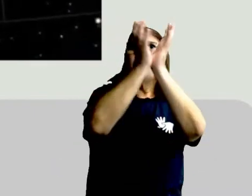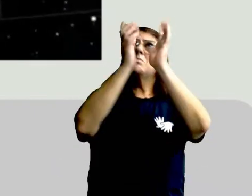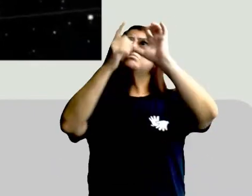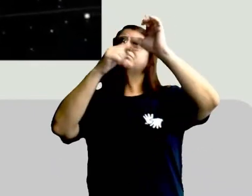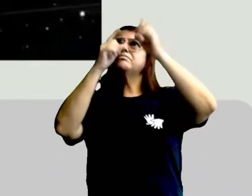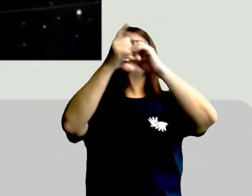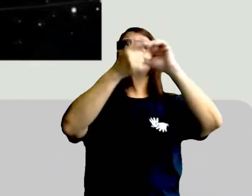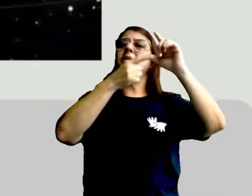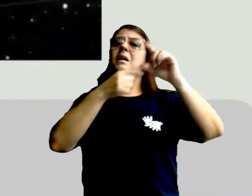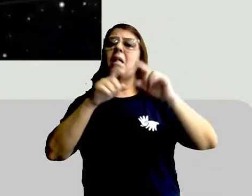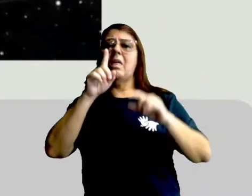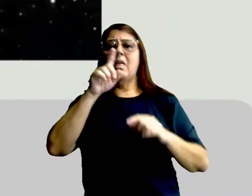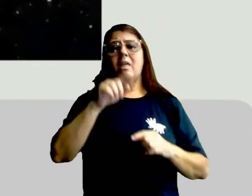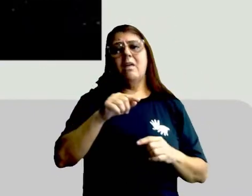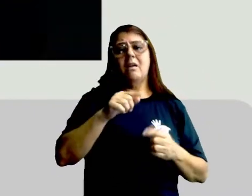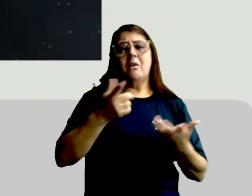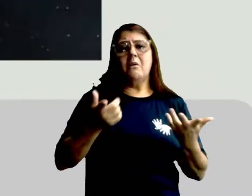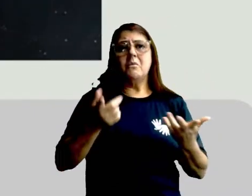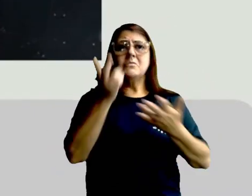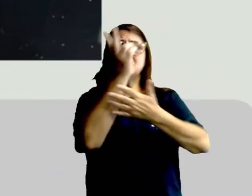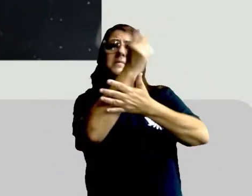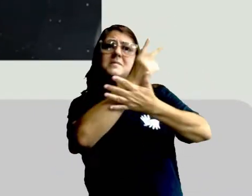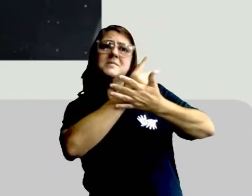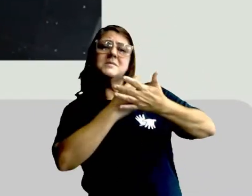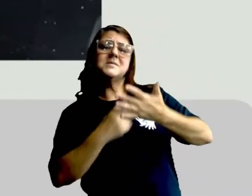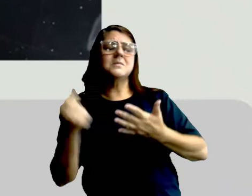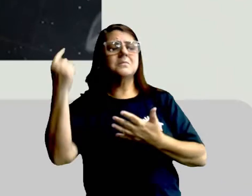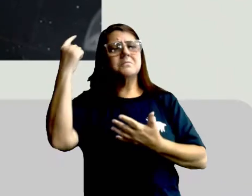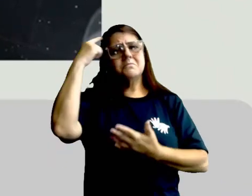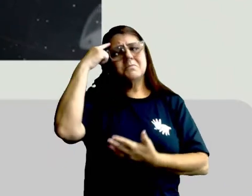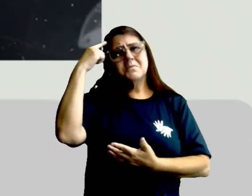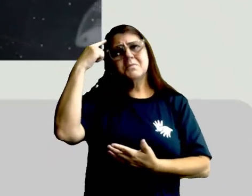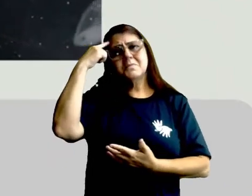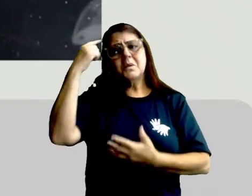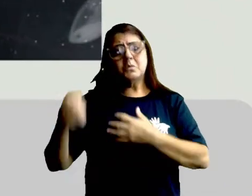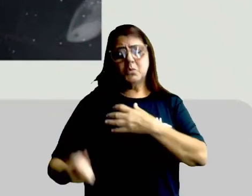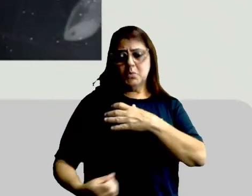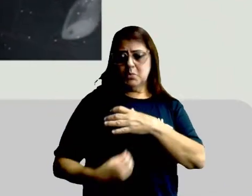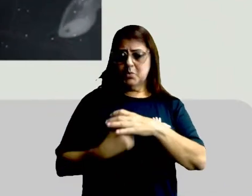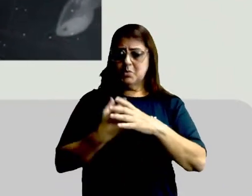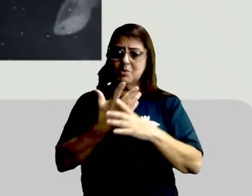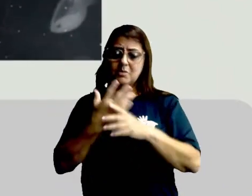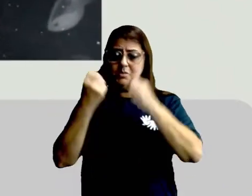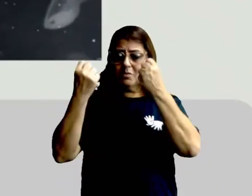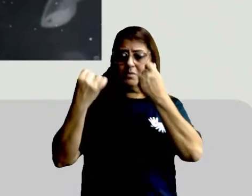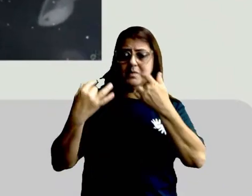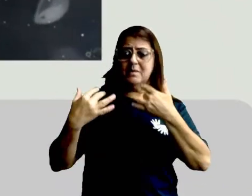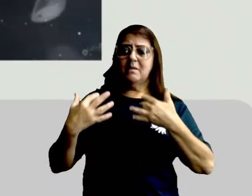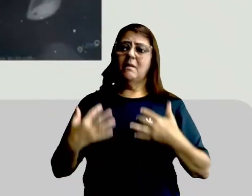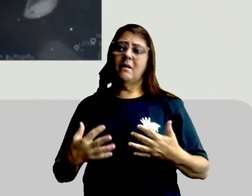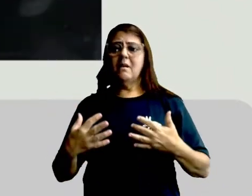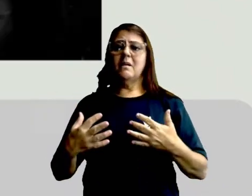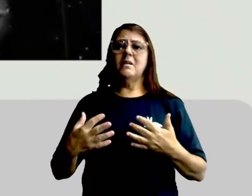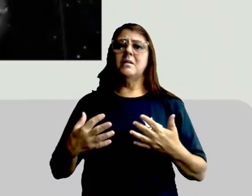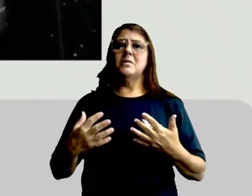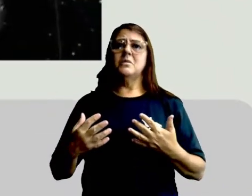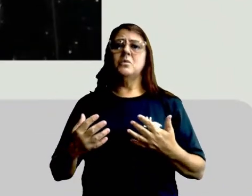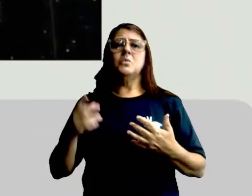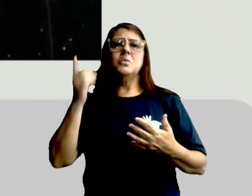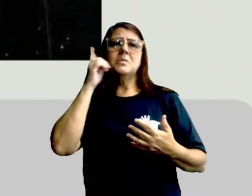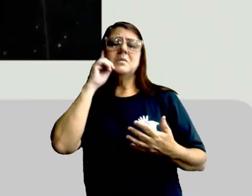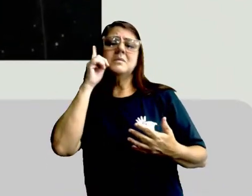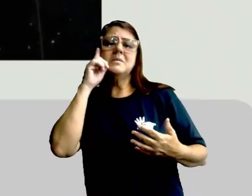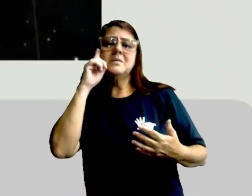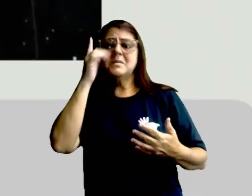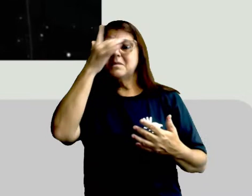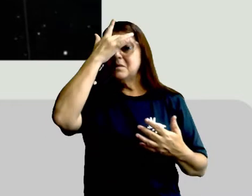constelação necessariamente tem aquele desenho que imaginamos, pois surgiram para explicar fenômenos ligados ao cotidiano